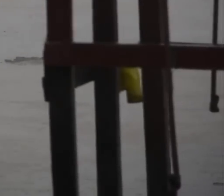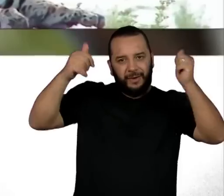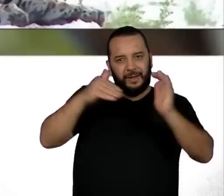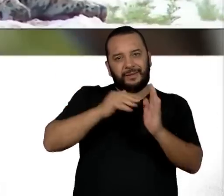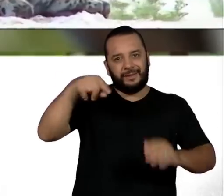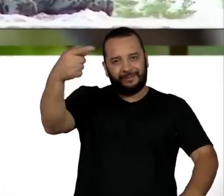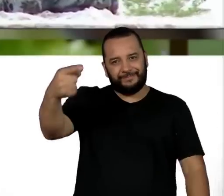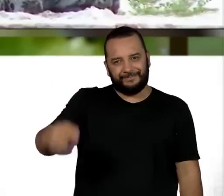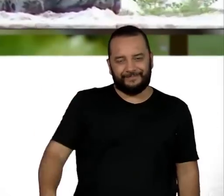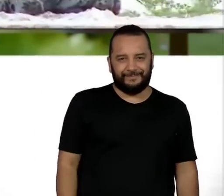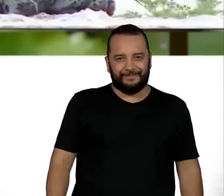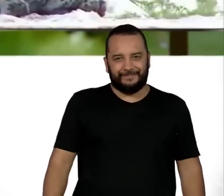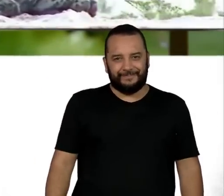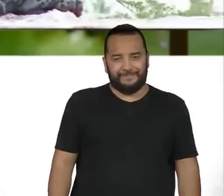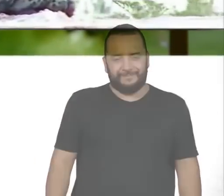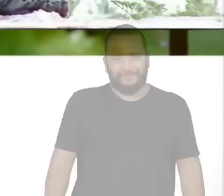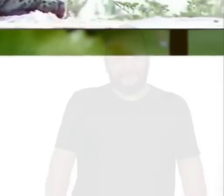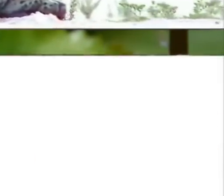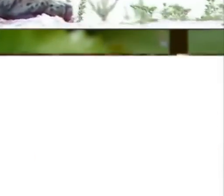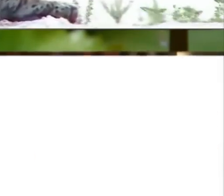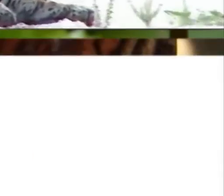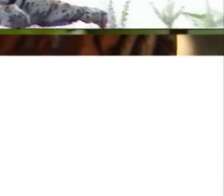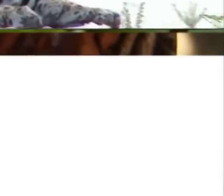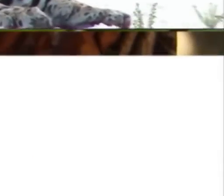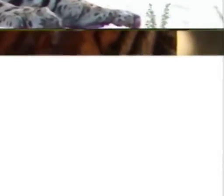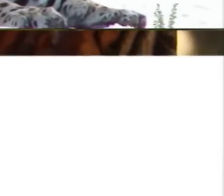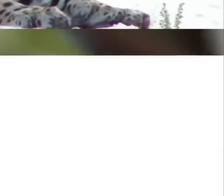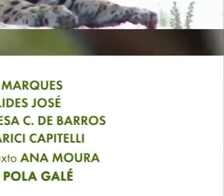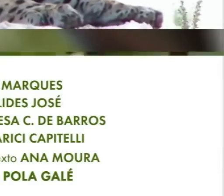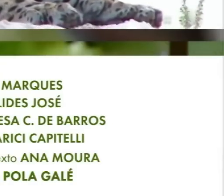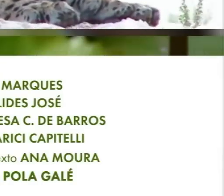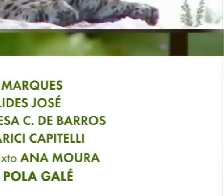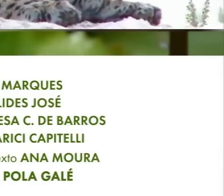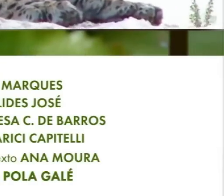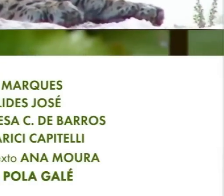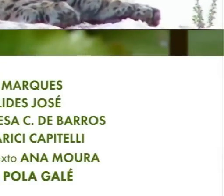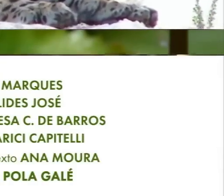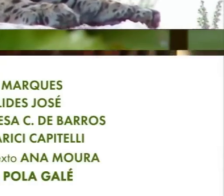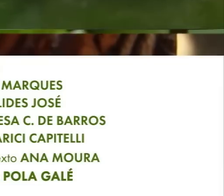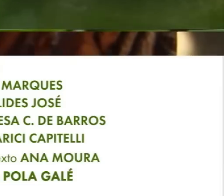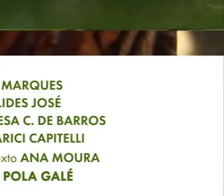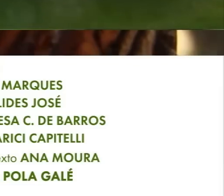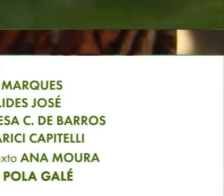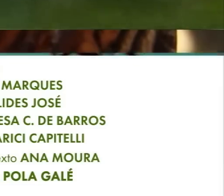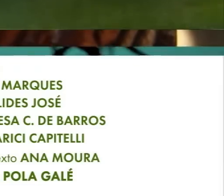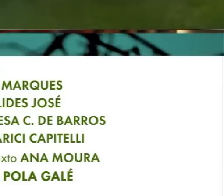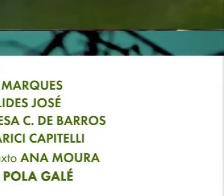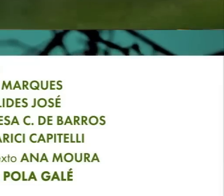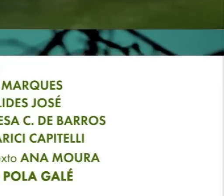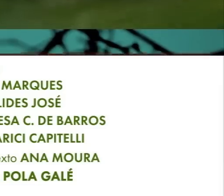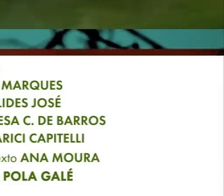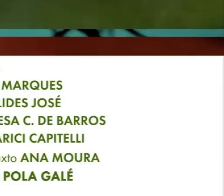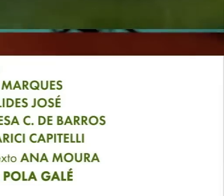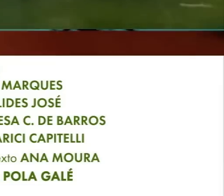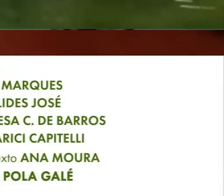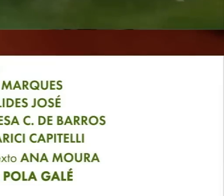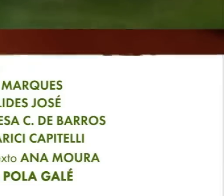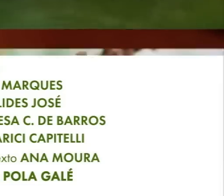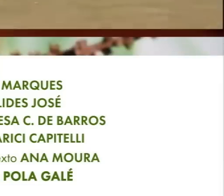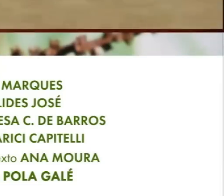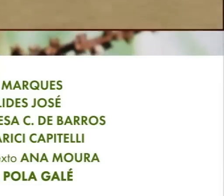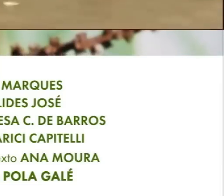uma barragem não só vai extinguir um ser vivo, como vai extinguir uma tradição. E uma coisa que eu aprendi